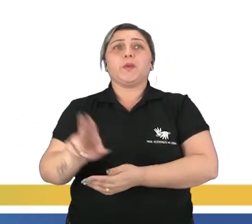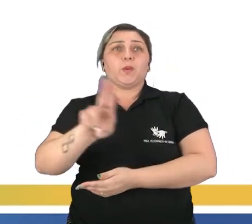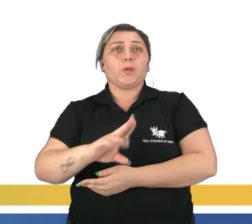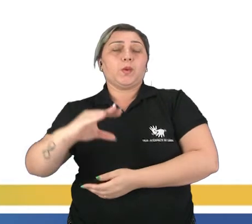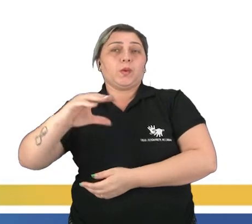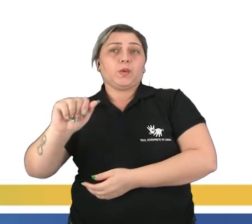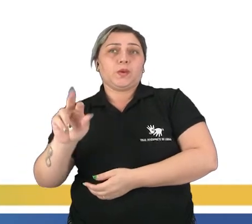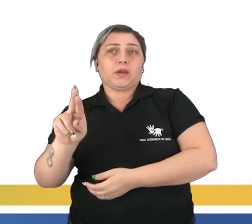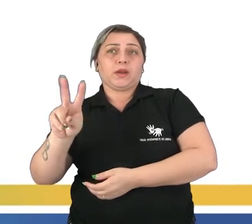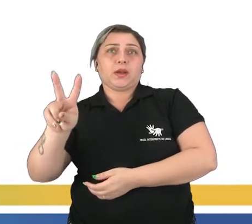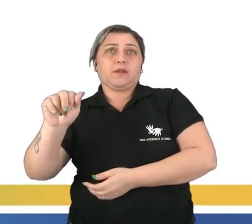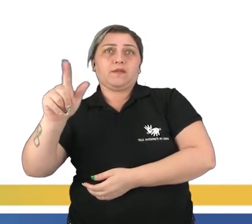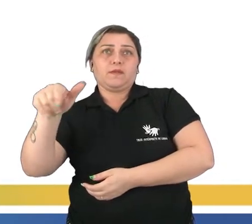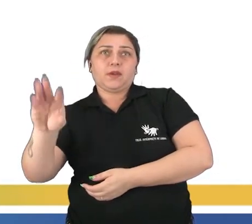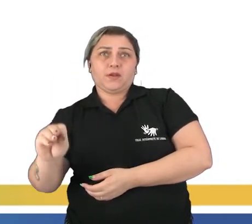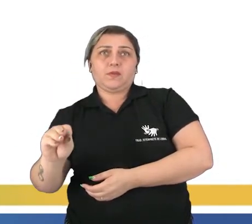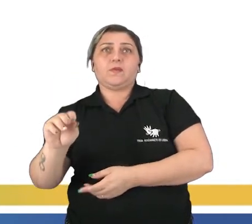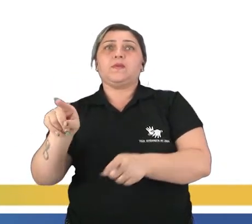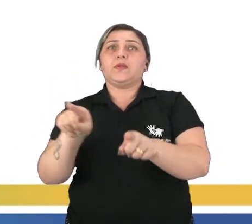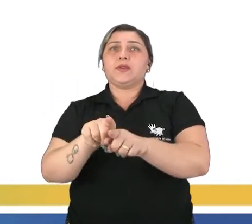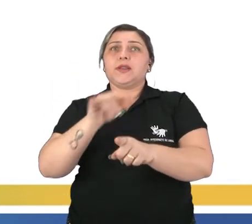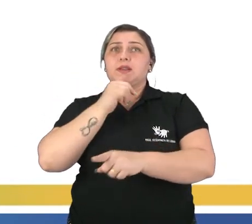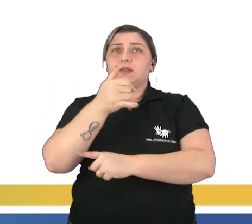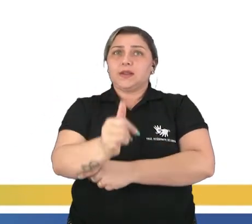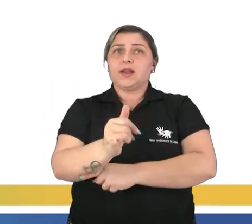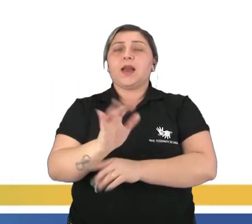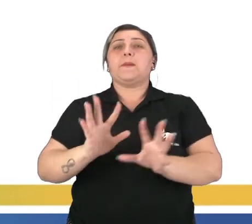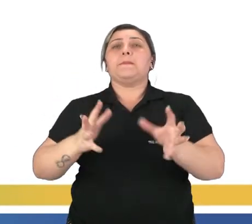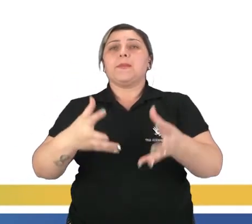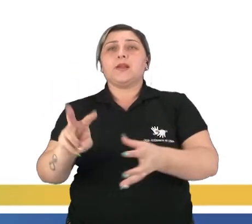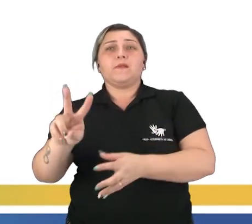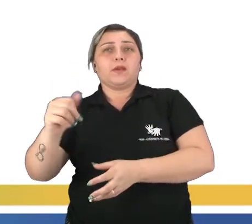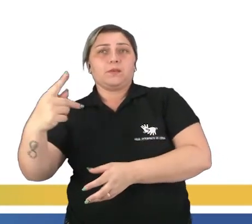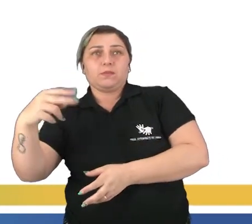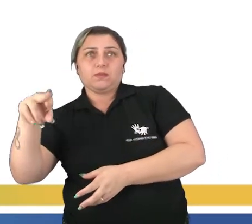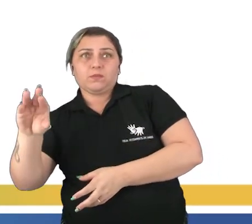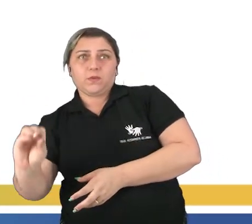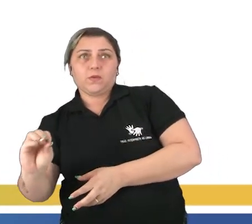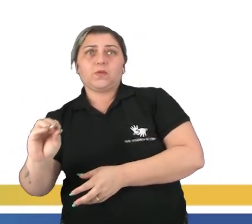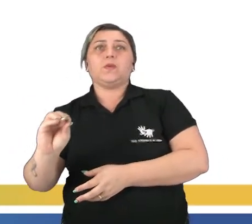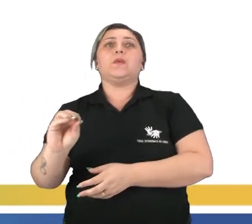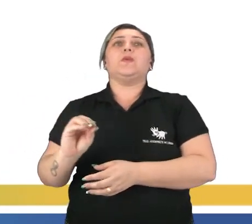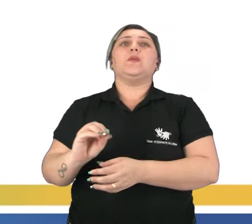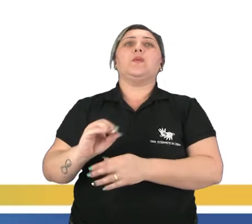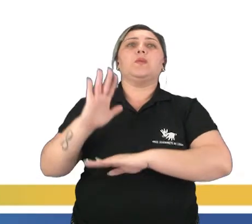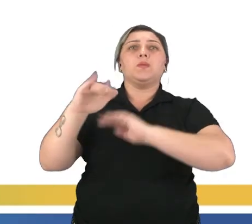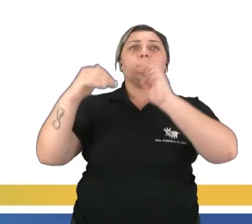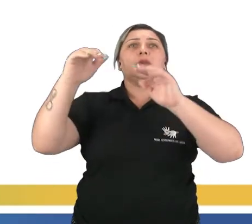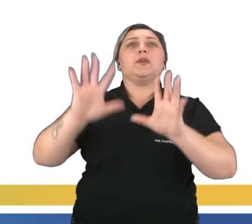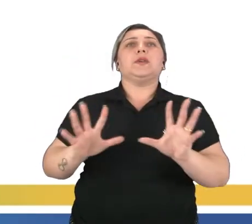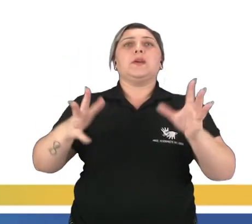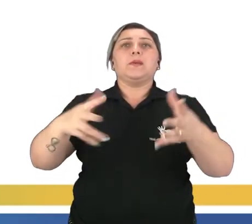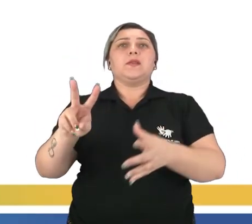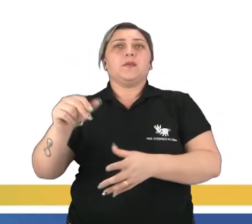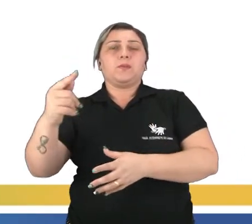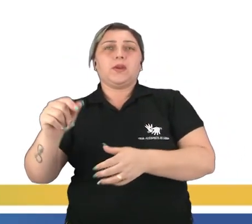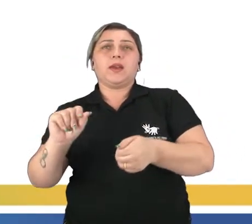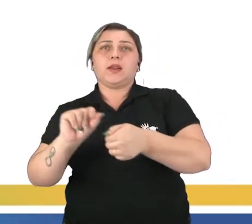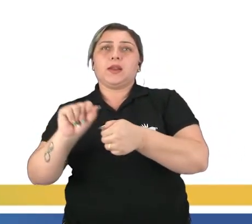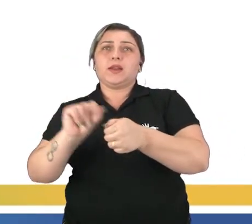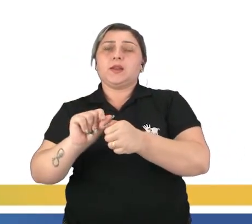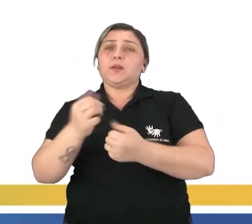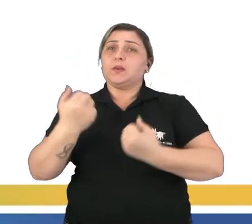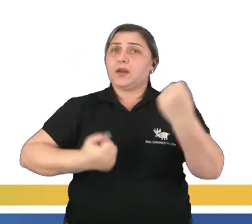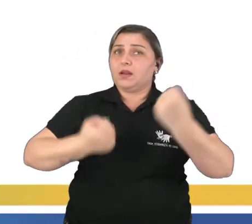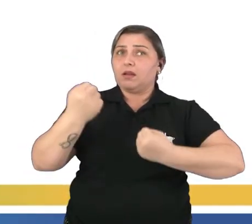verdade, foram o uso do carvão como fonte de energia para a máquina a vapor, o desenvolvimento da máquina a vapor e a